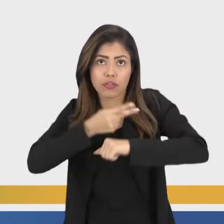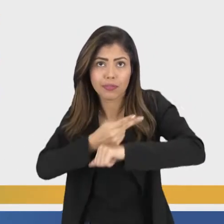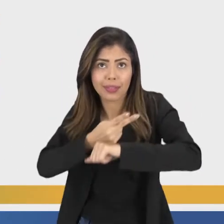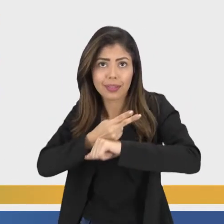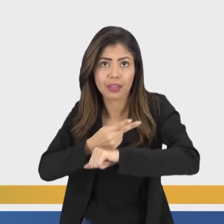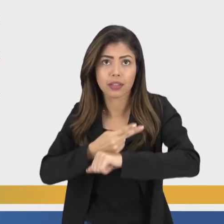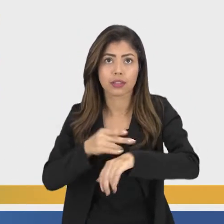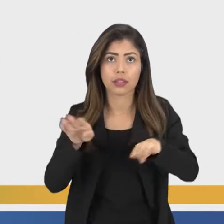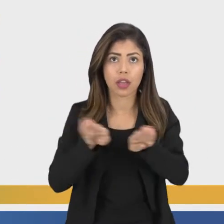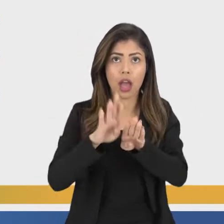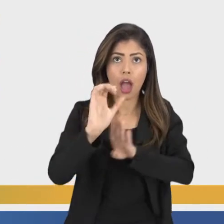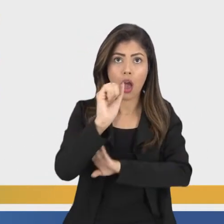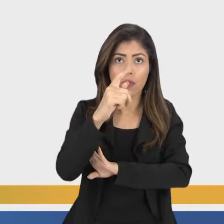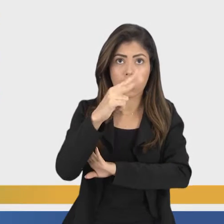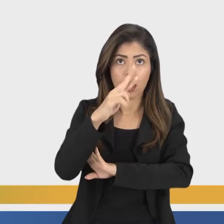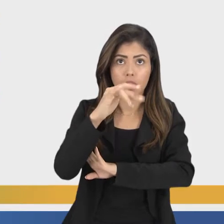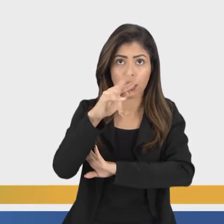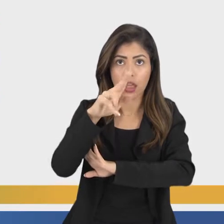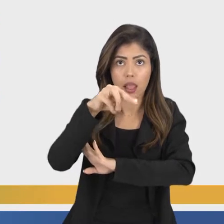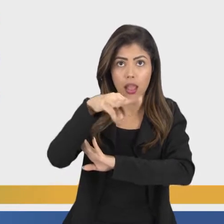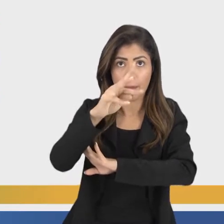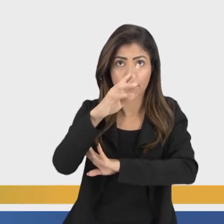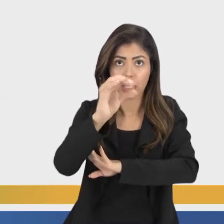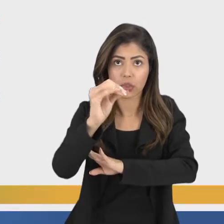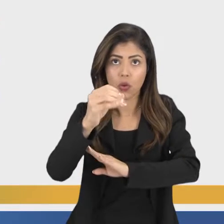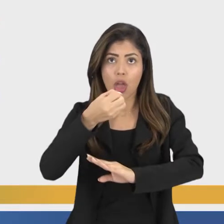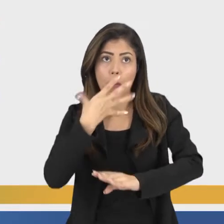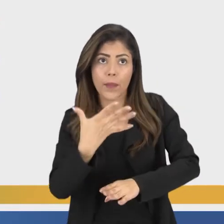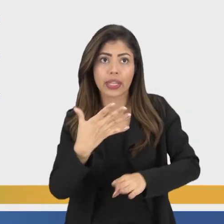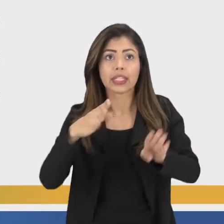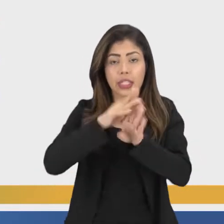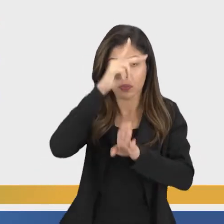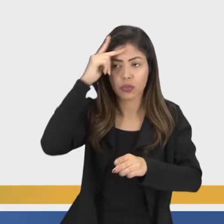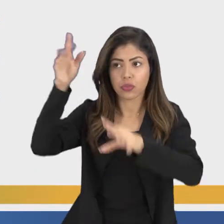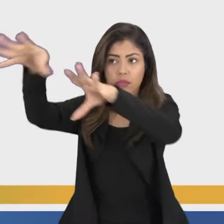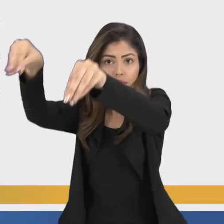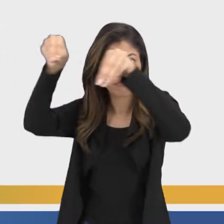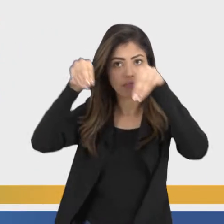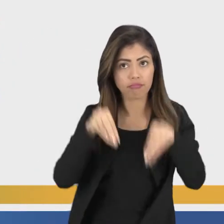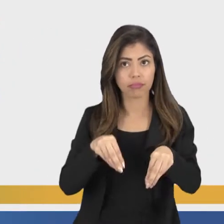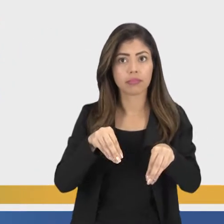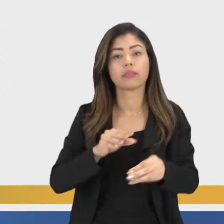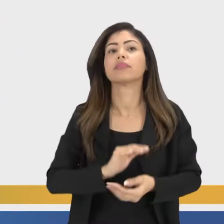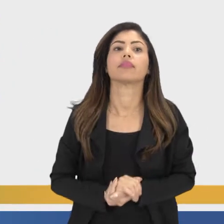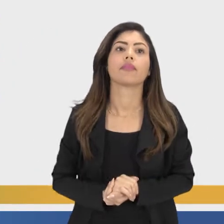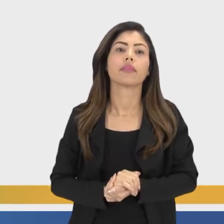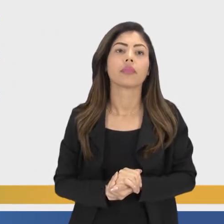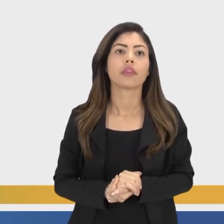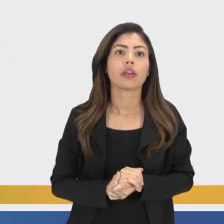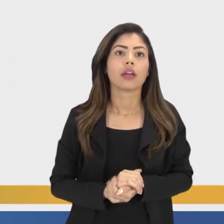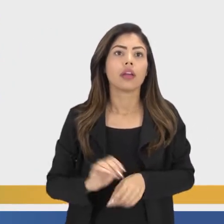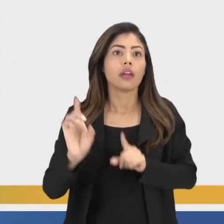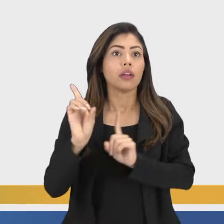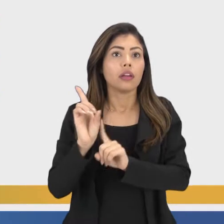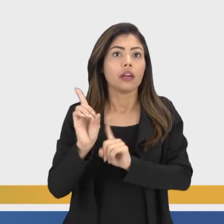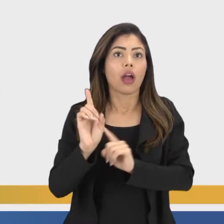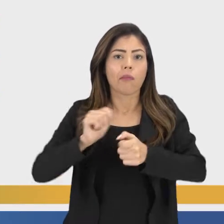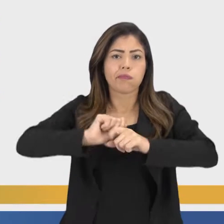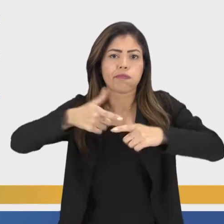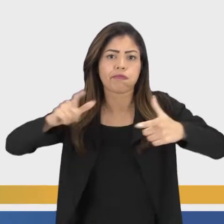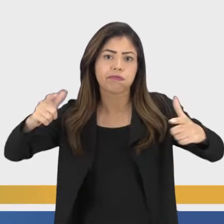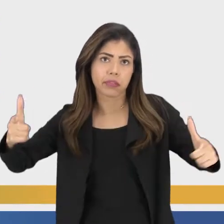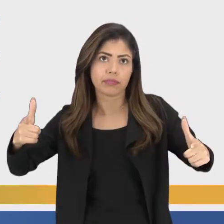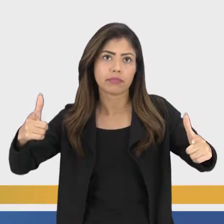pesquisa e o acautelamento dos bens dos imigrantes. Letra D, a expansão da